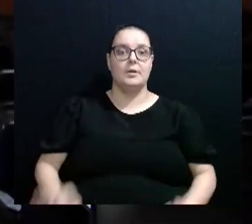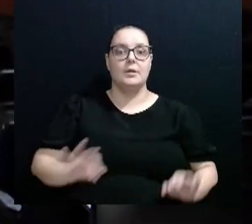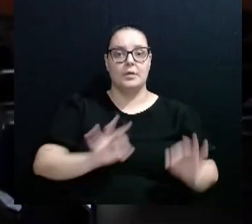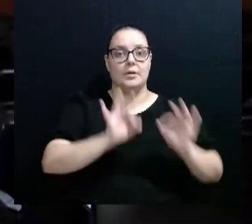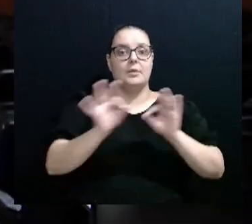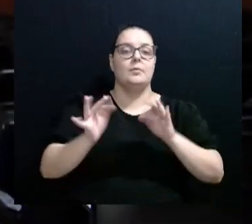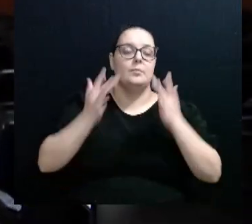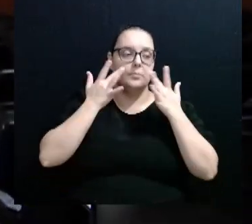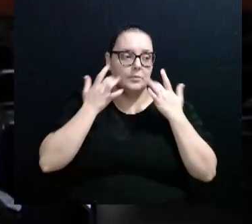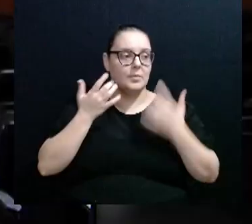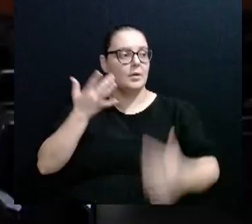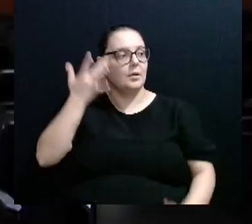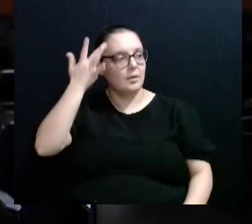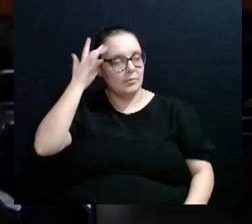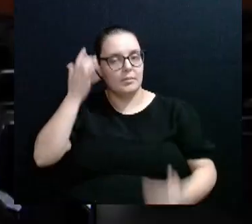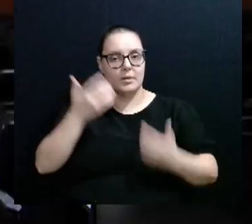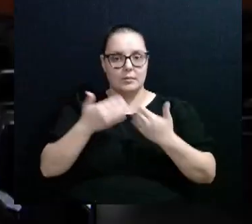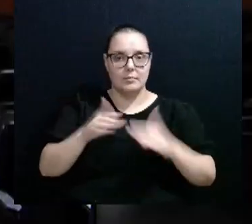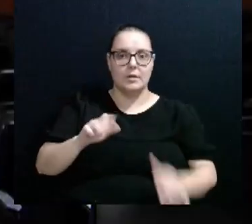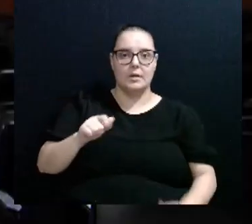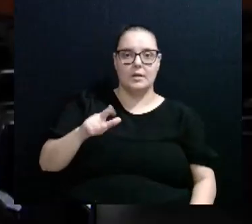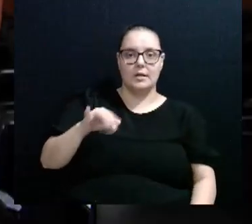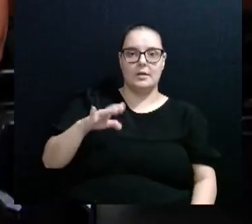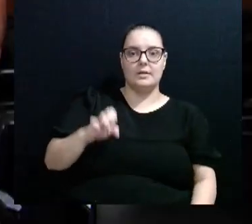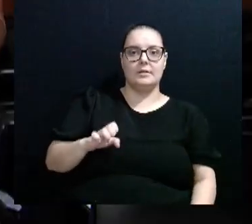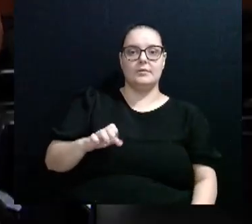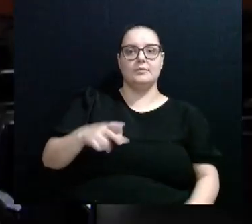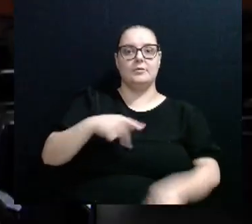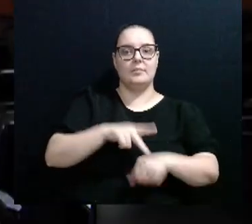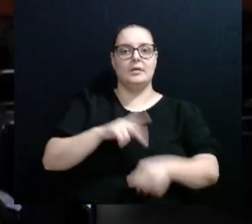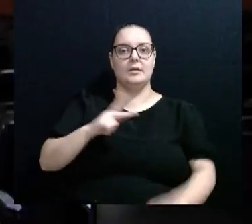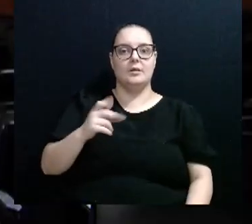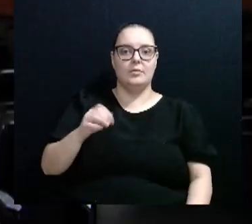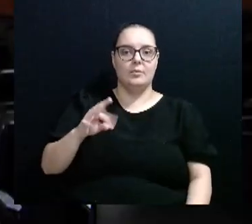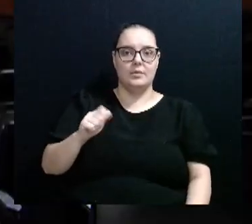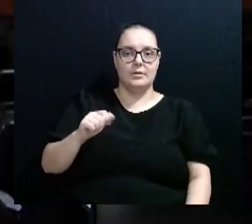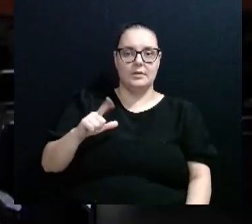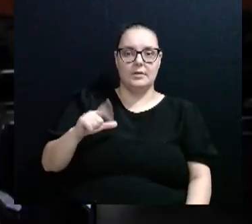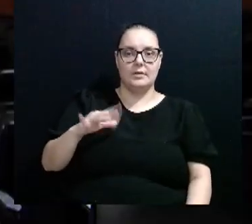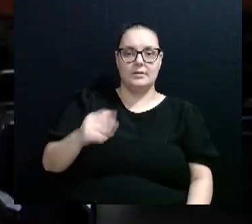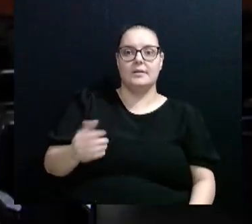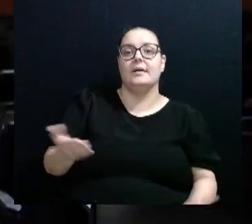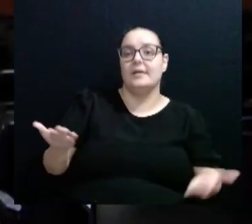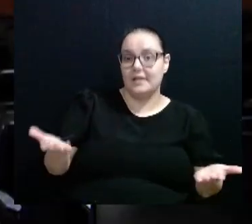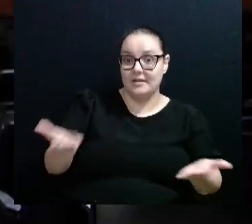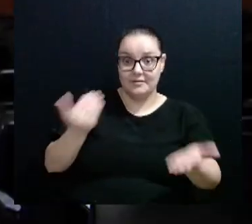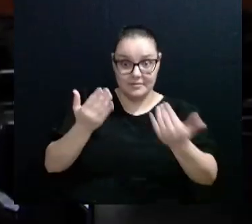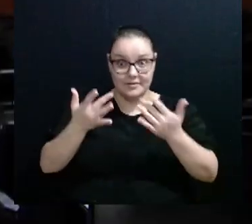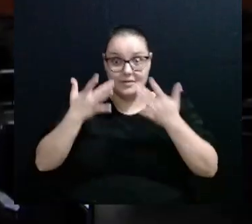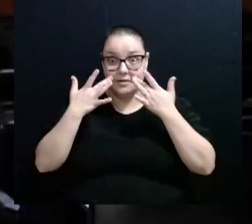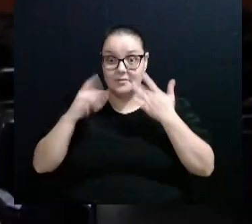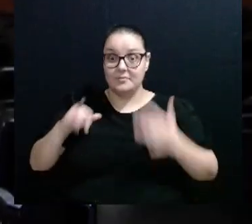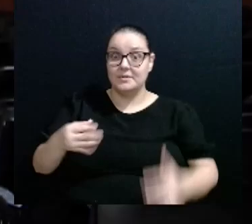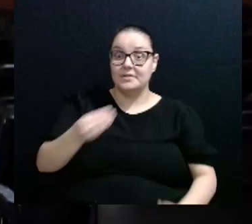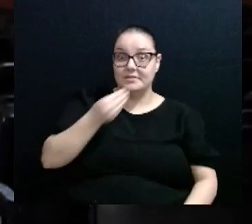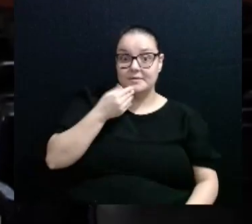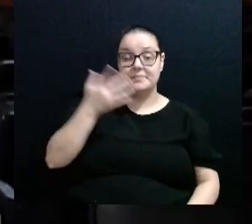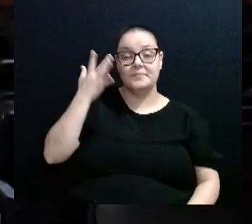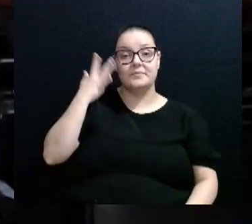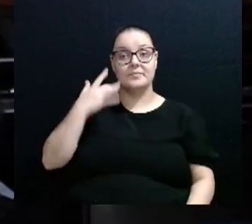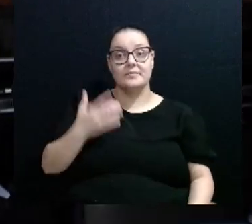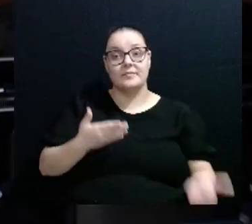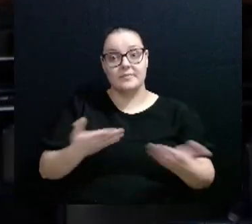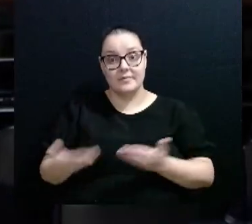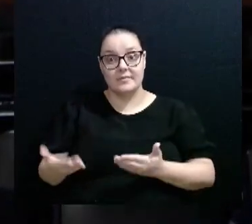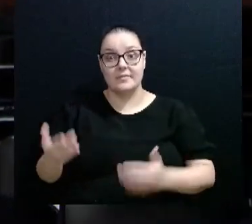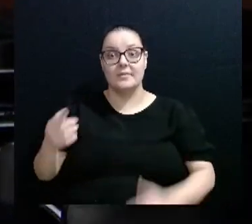abertura, Alice no País das Hortaliças. Vem todo mundo para o teatro, aproveita amanhã, o espetáculo é gratuito,